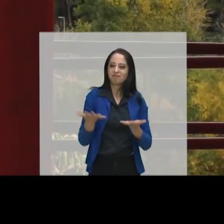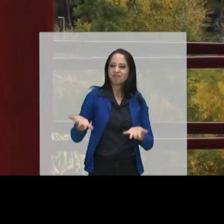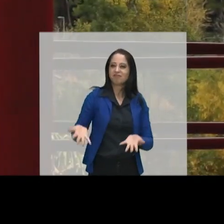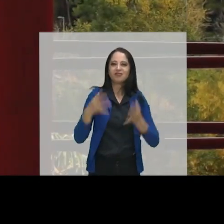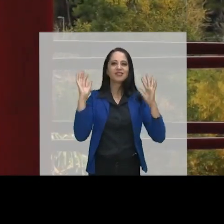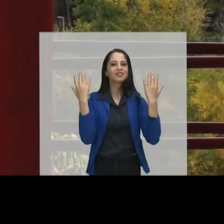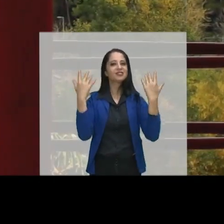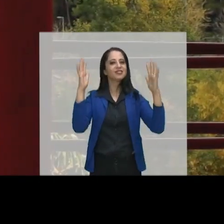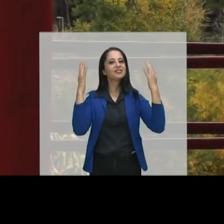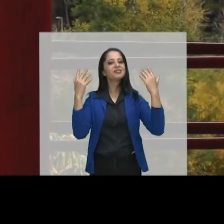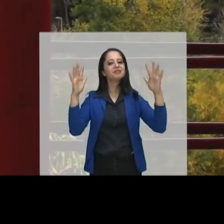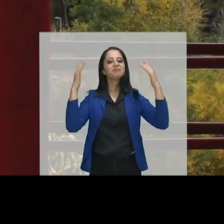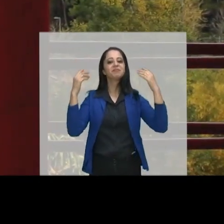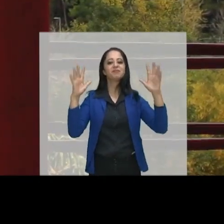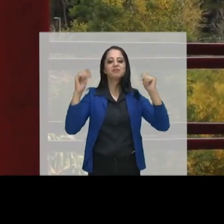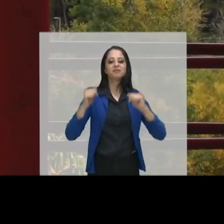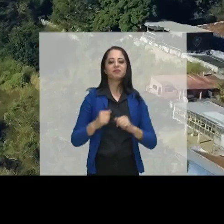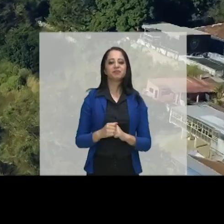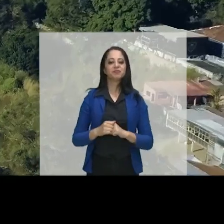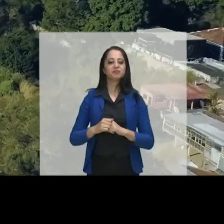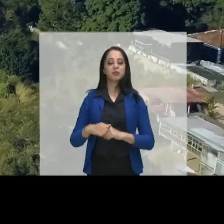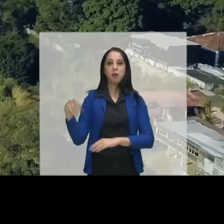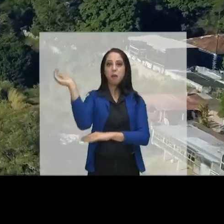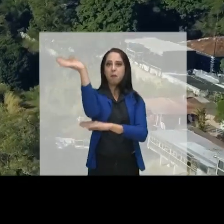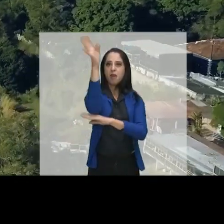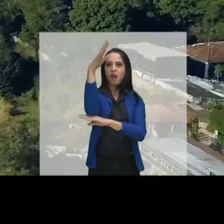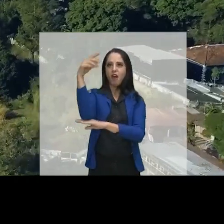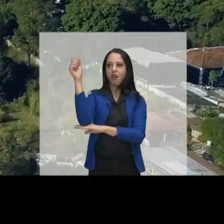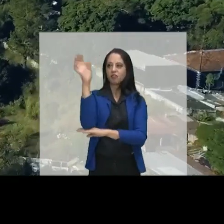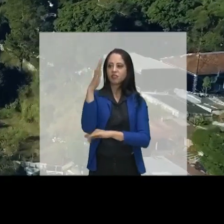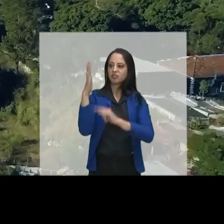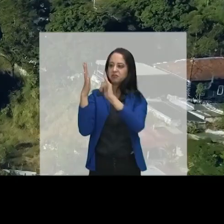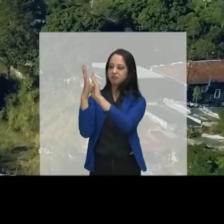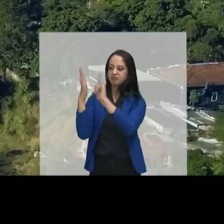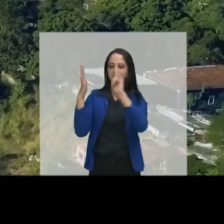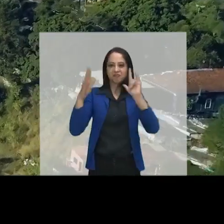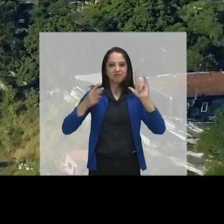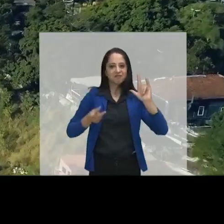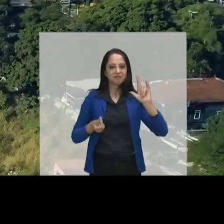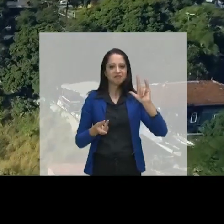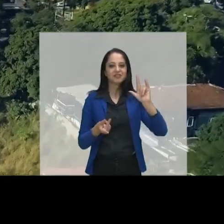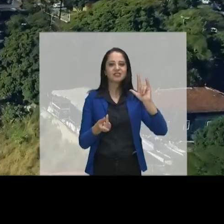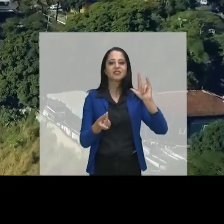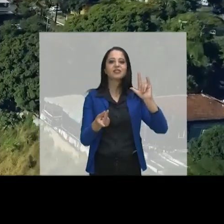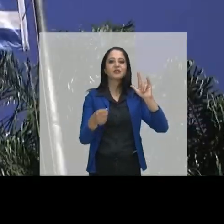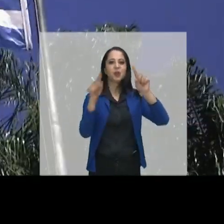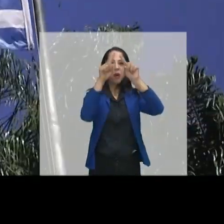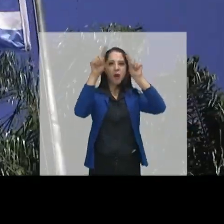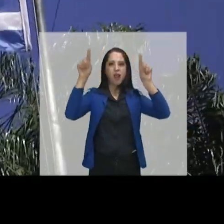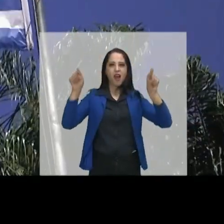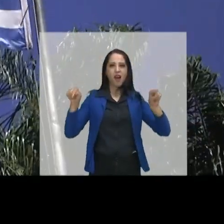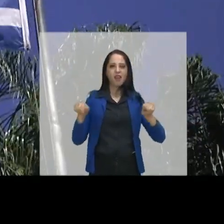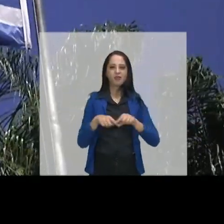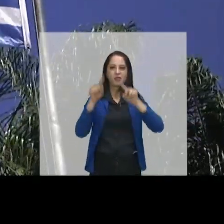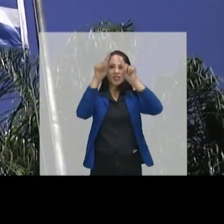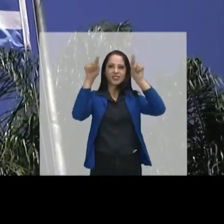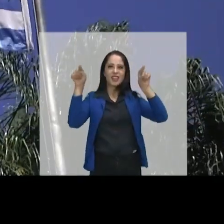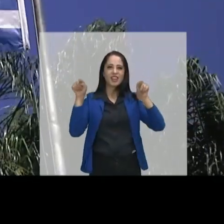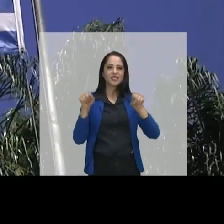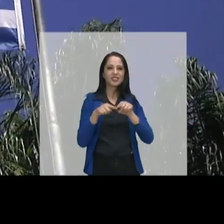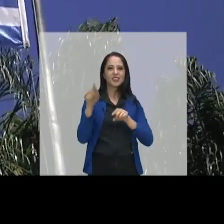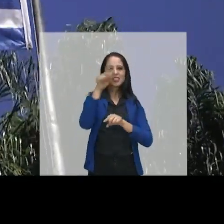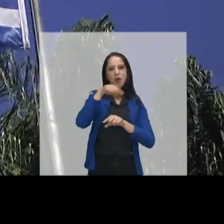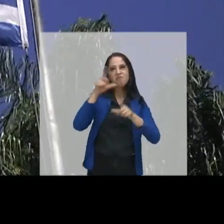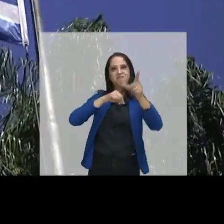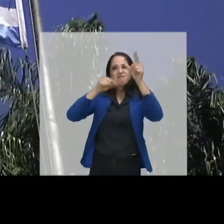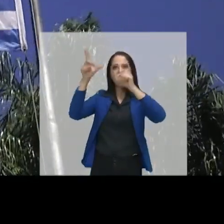toda capa, salve, salve, Brasil de amor eterno seja símbolo, olá para o que